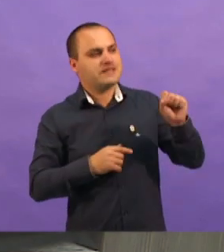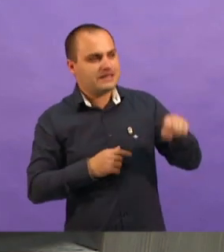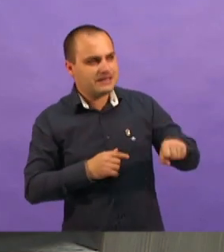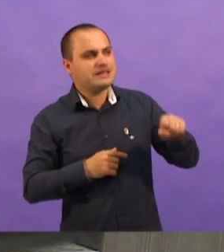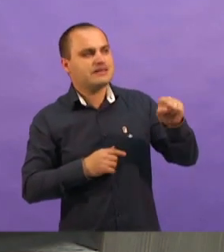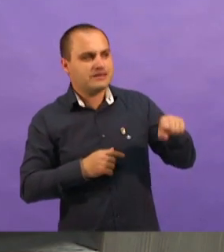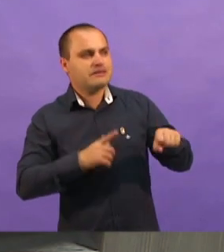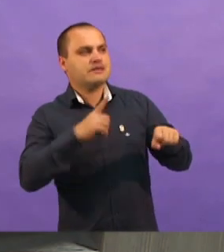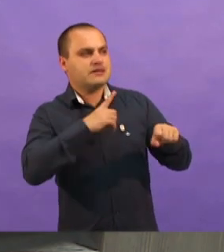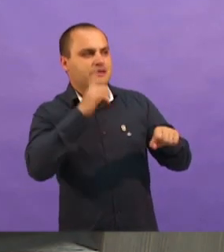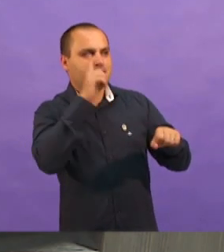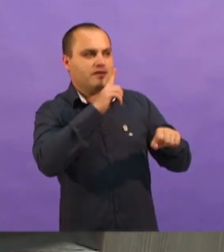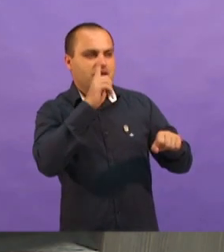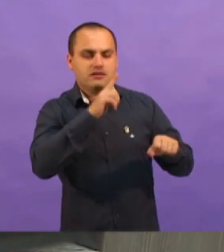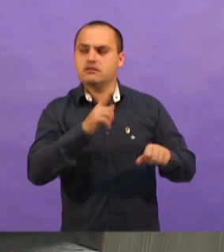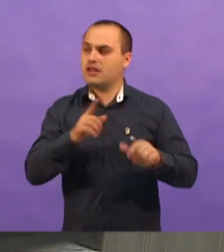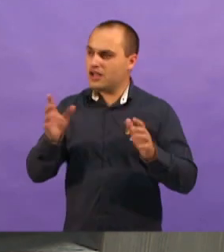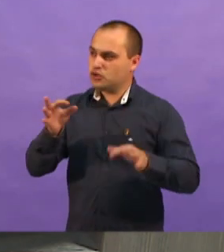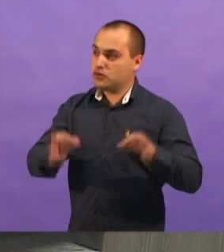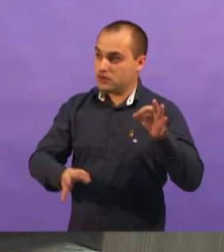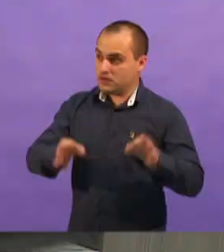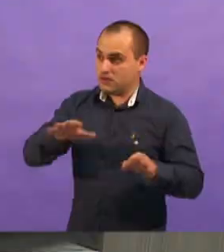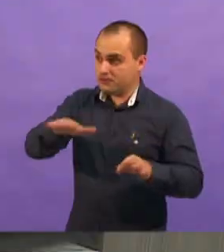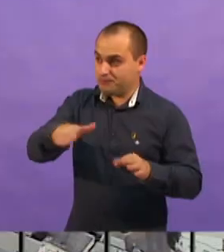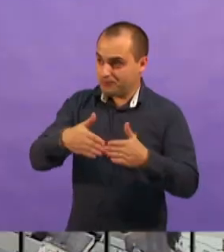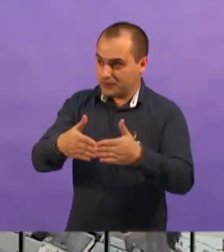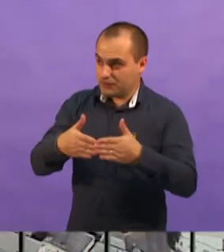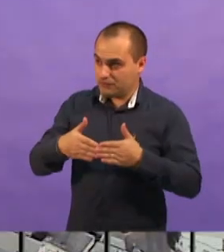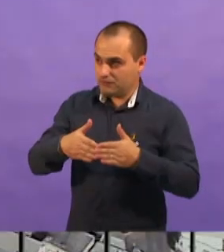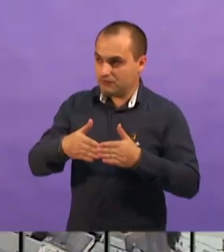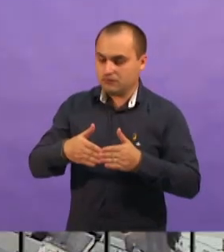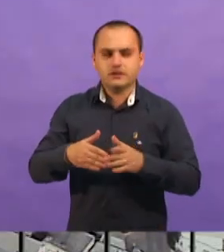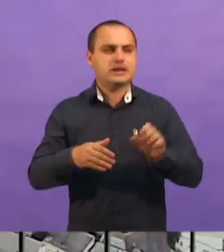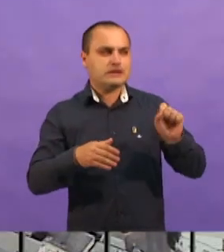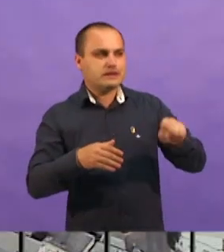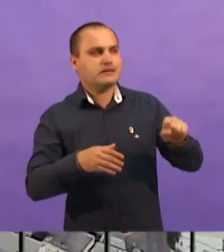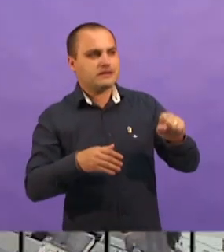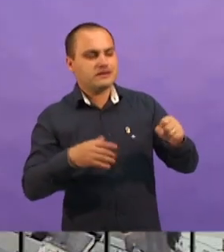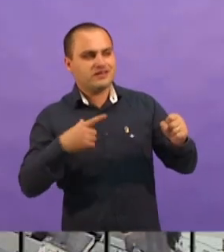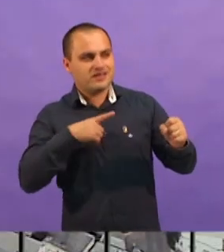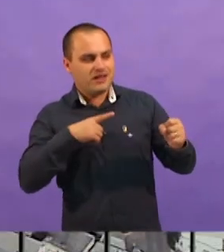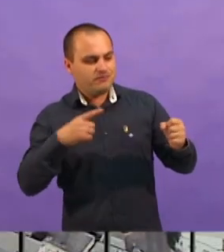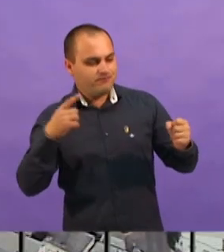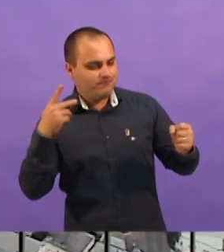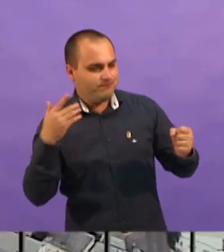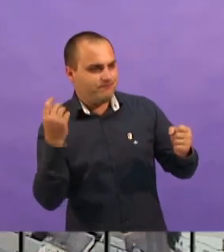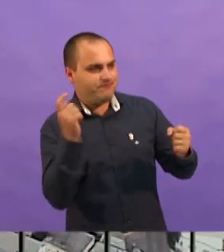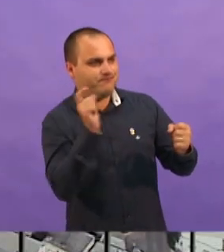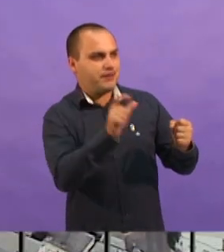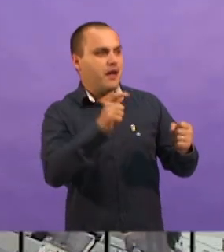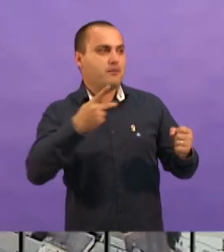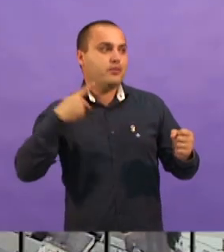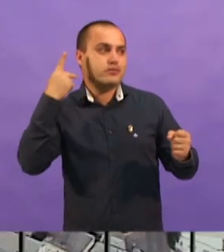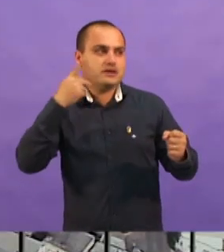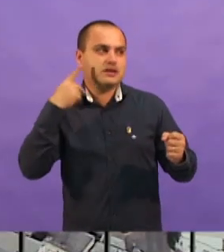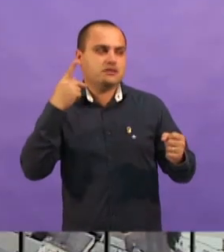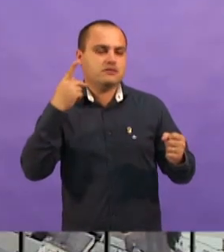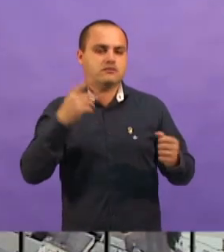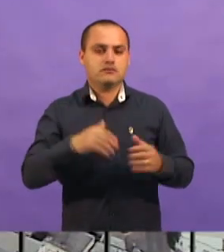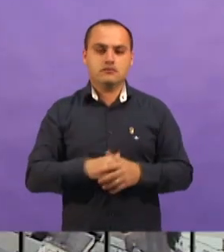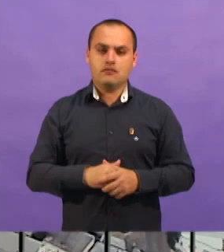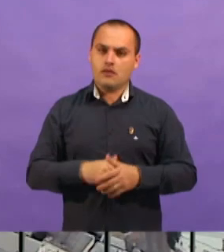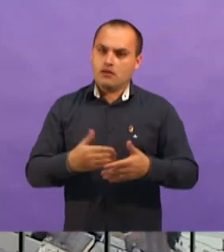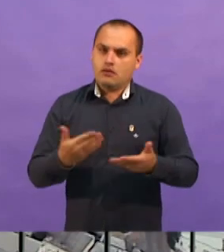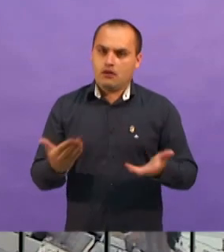a Justiça pediu que fosse... É um proselitismo político muito forte, né? E desde 98, então, descontando